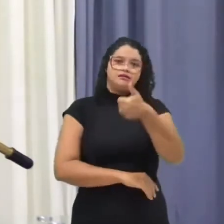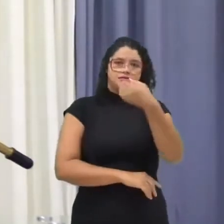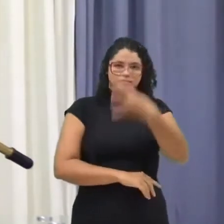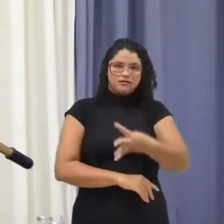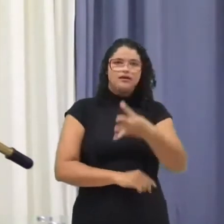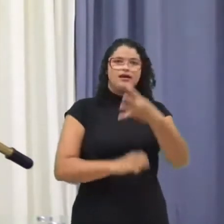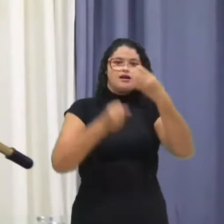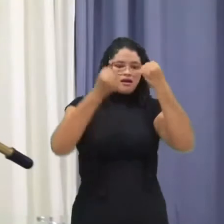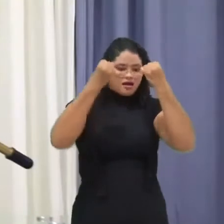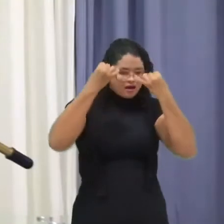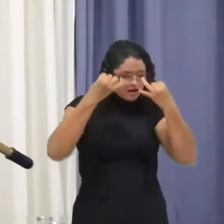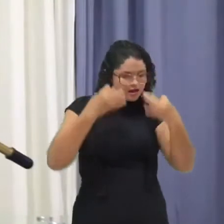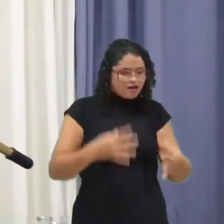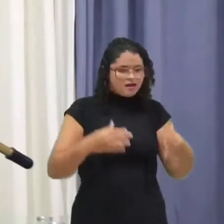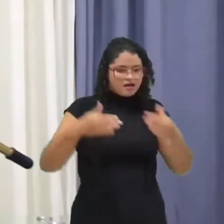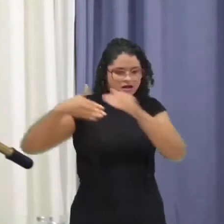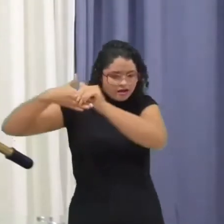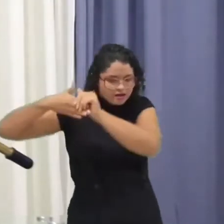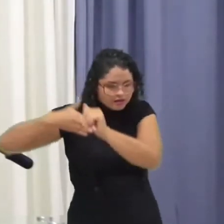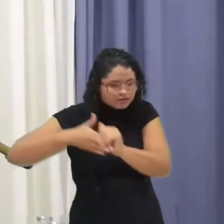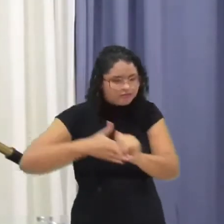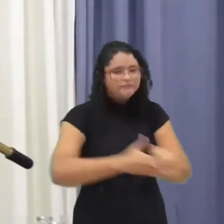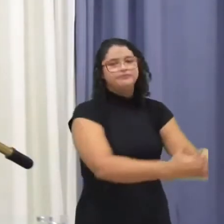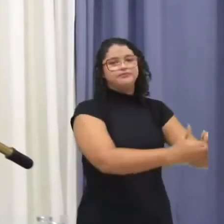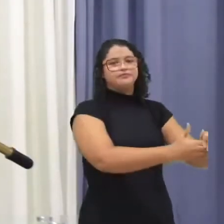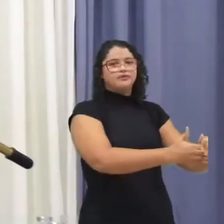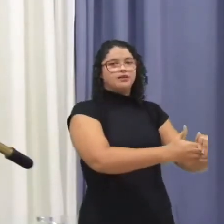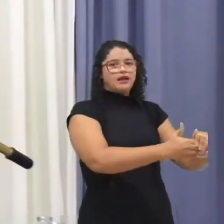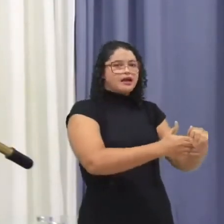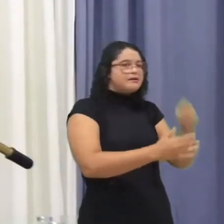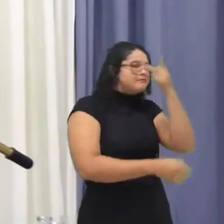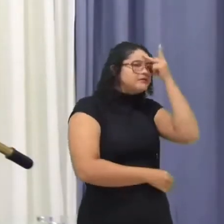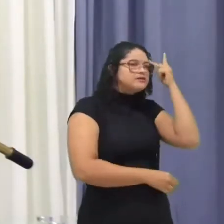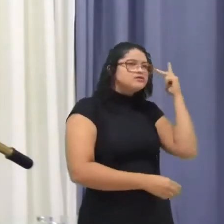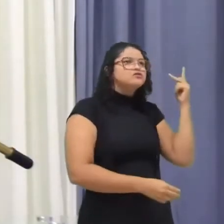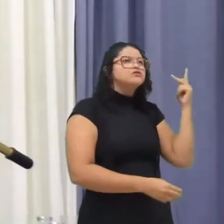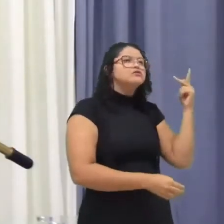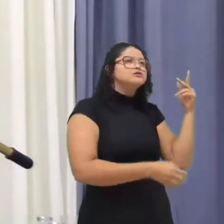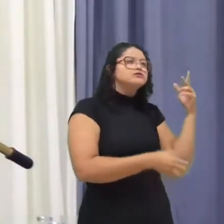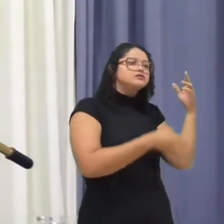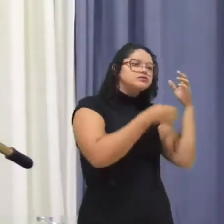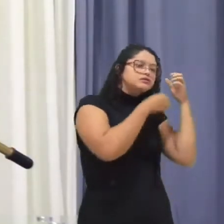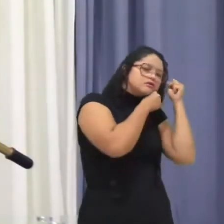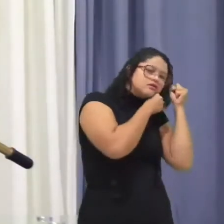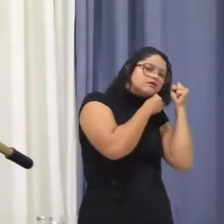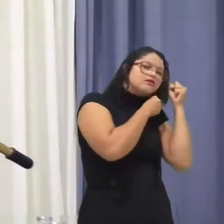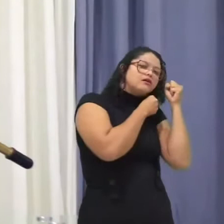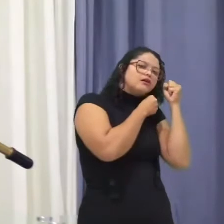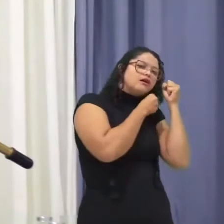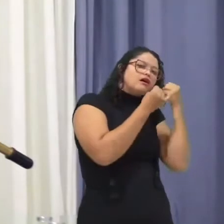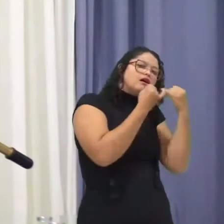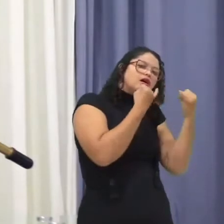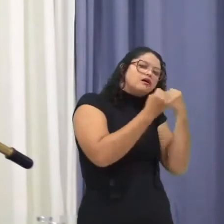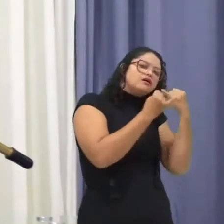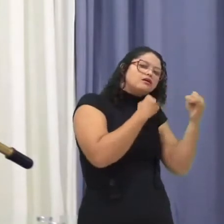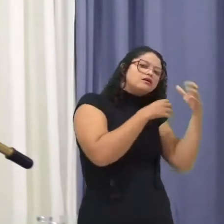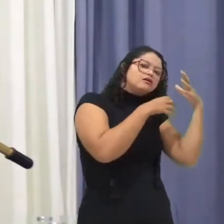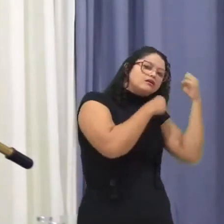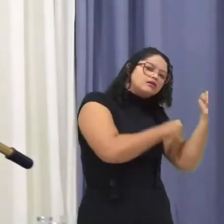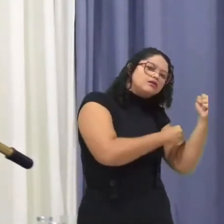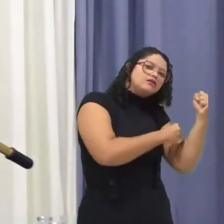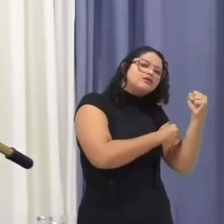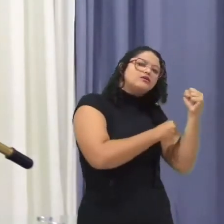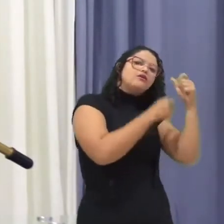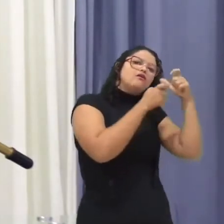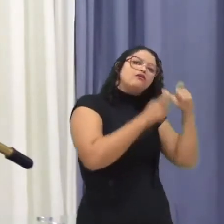Jesus trará em sua companhia os que dormem. De onde eles virão? O texto